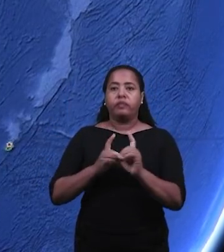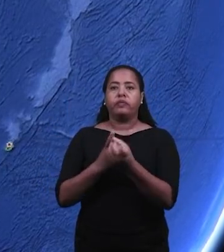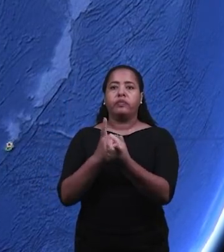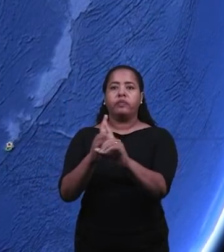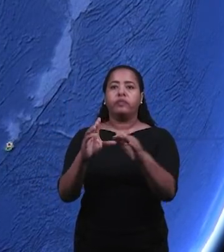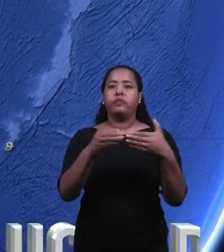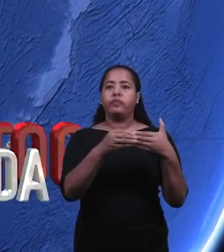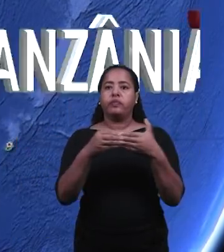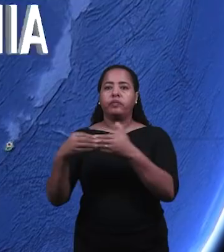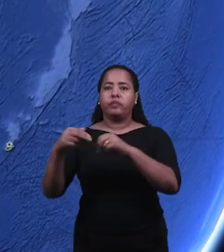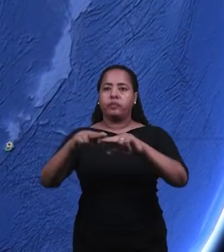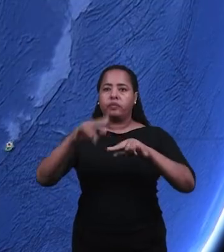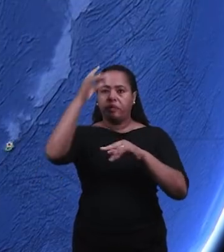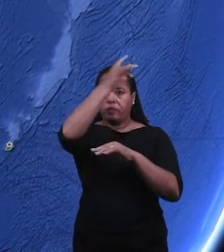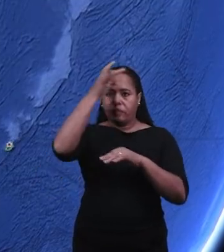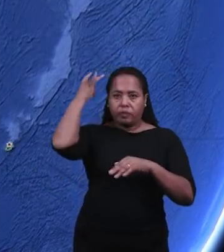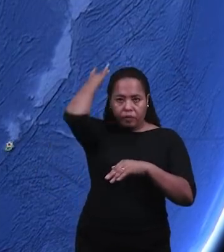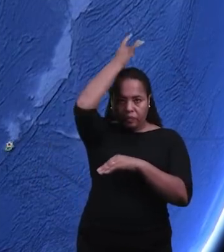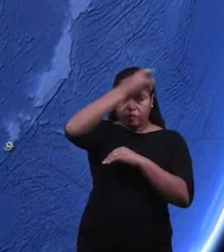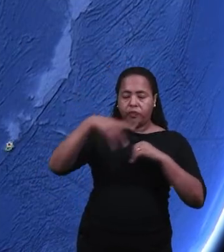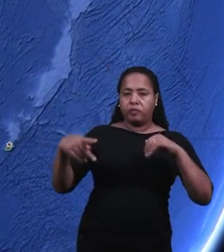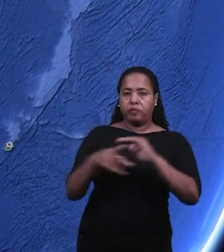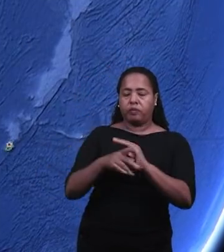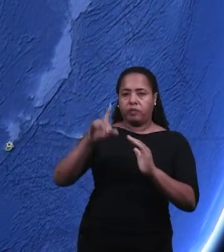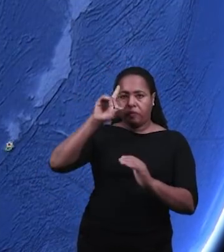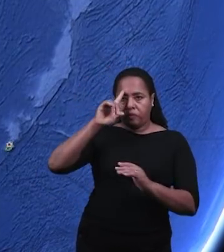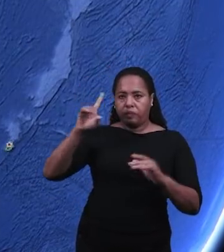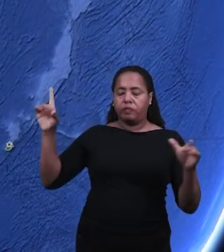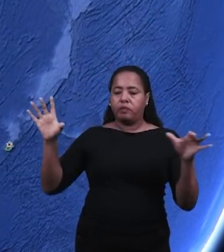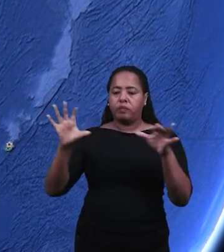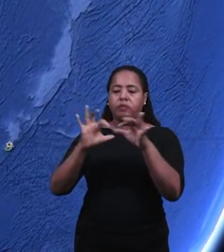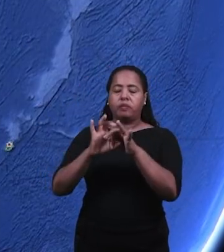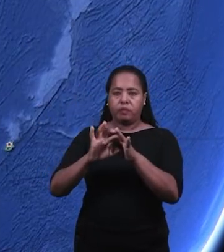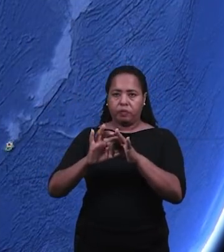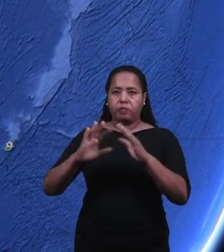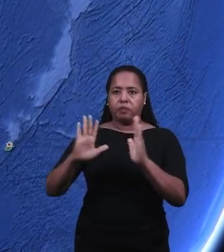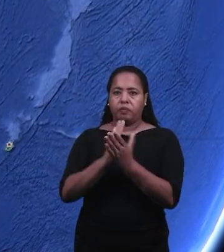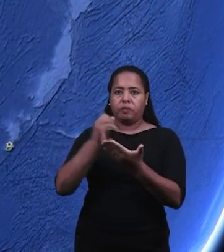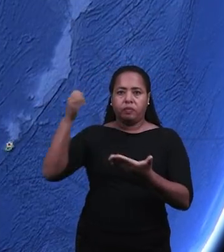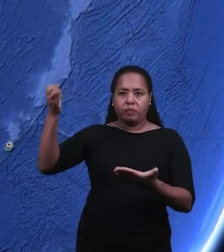do Espírito Santo de Deus e unidas pela Palavra Viva.